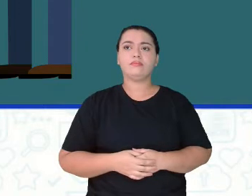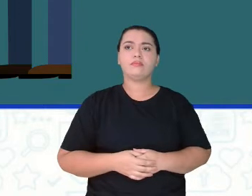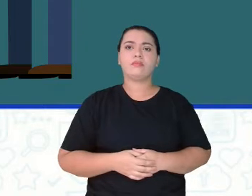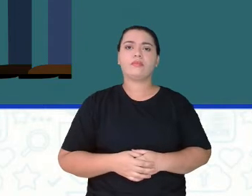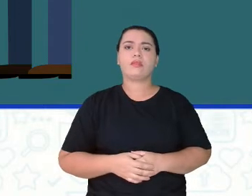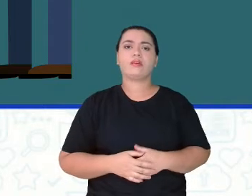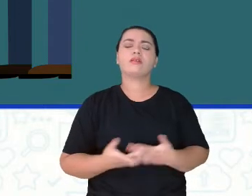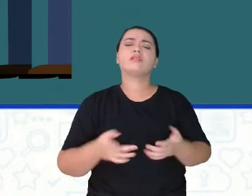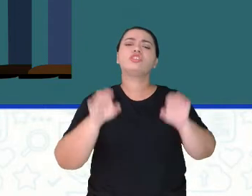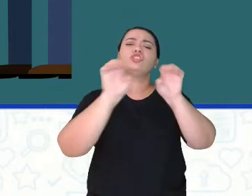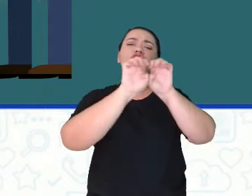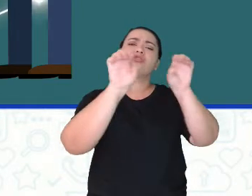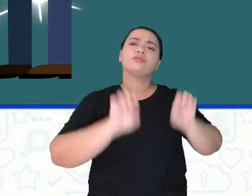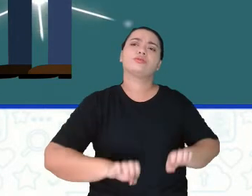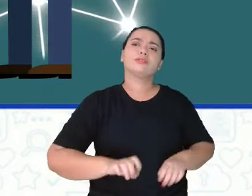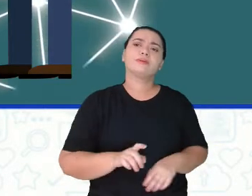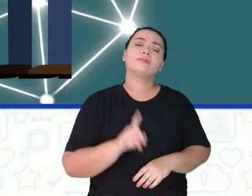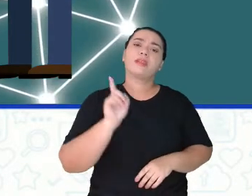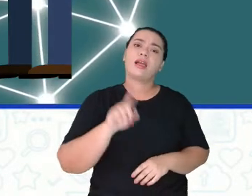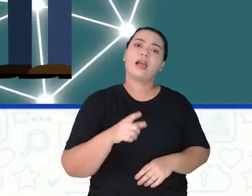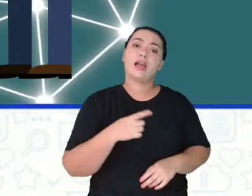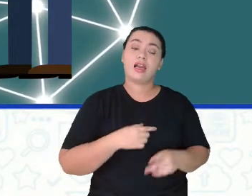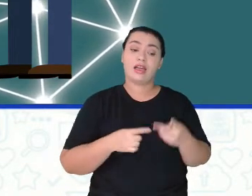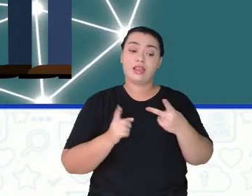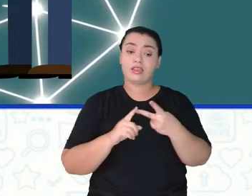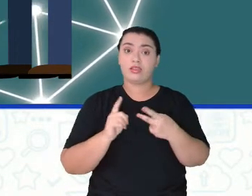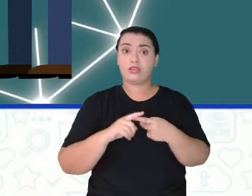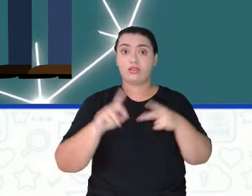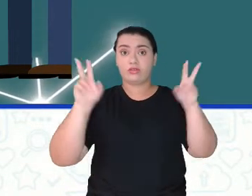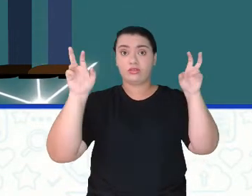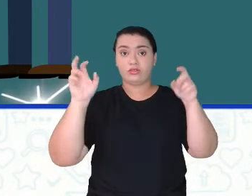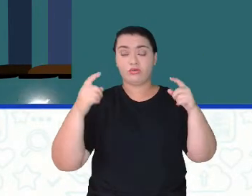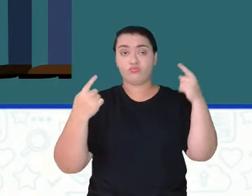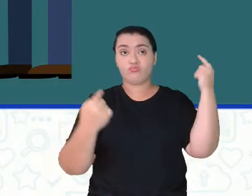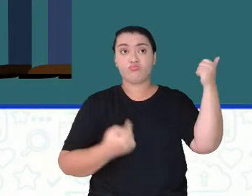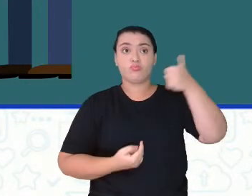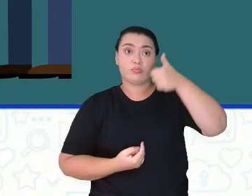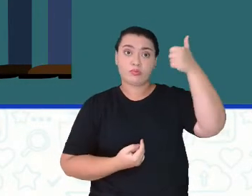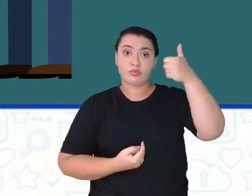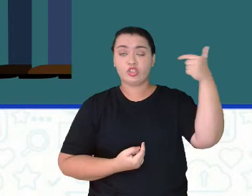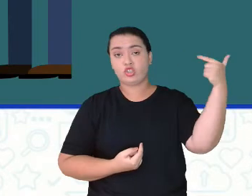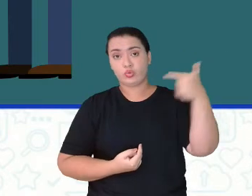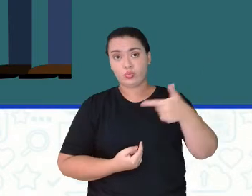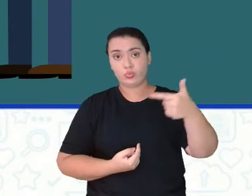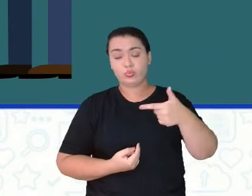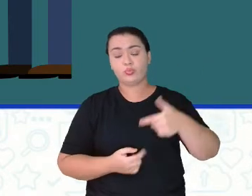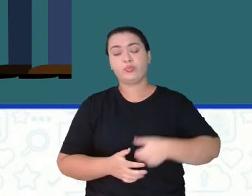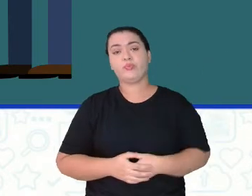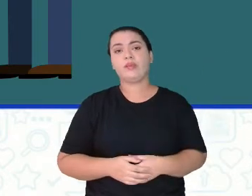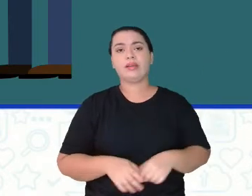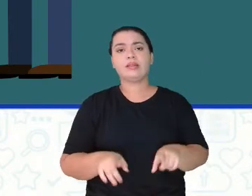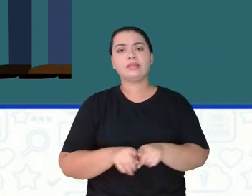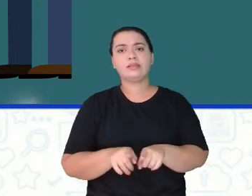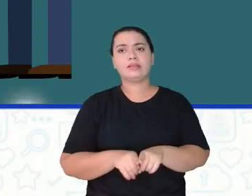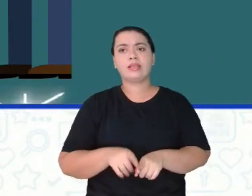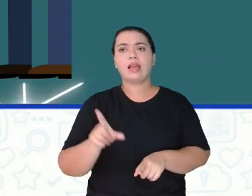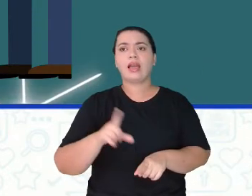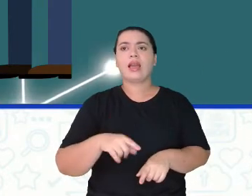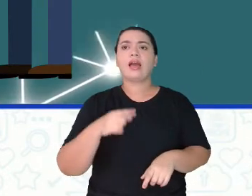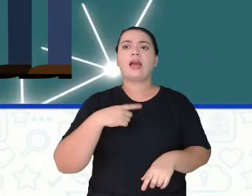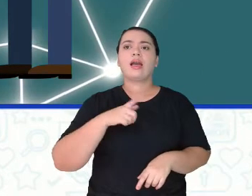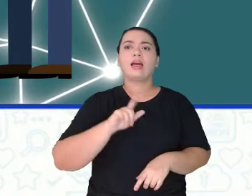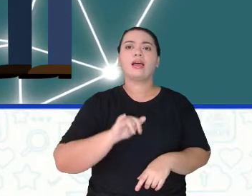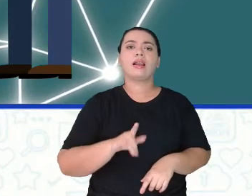Quanto à estrutura, a gente tem a presença de 2 títulos, um título principal e um título secundário, tá? A gente tem o lead, muito parecido